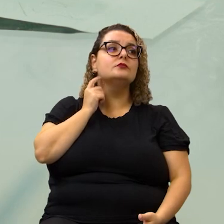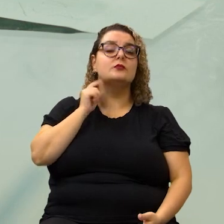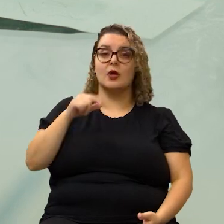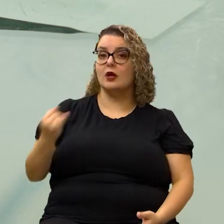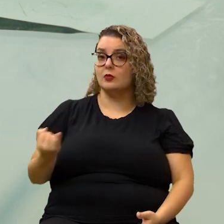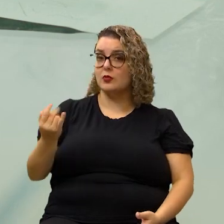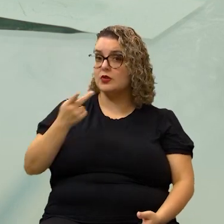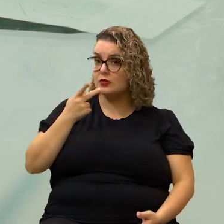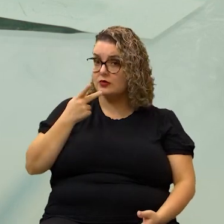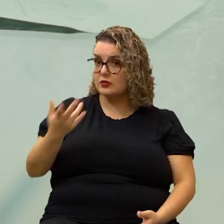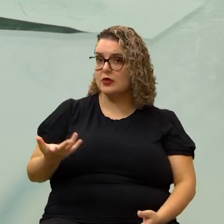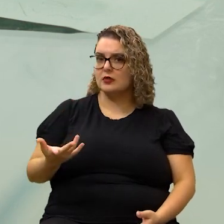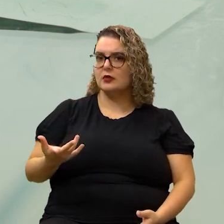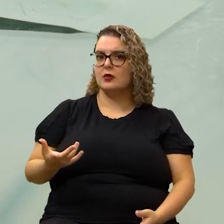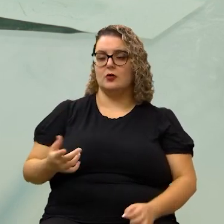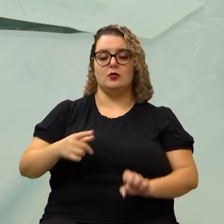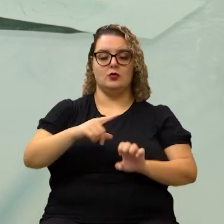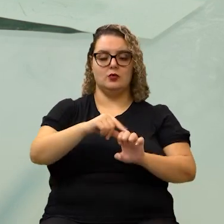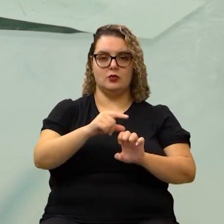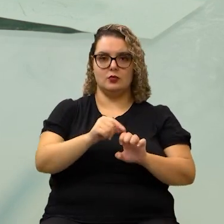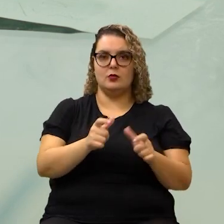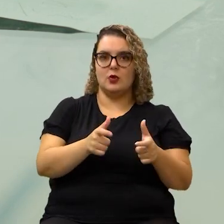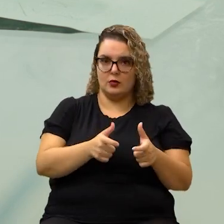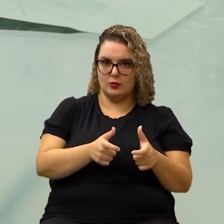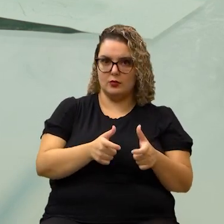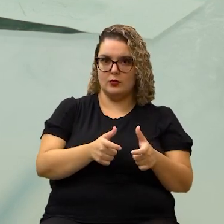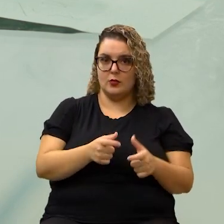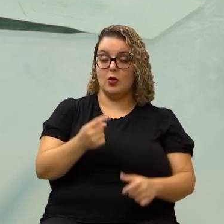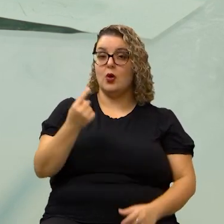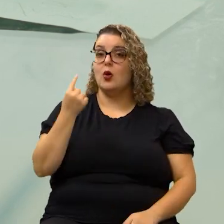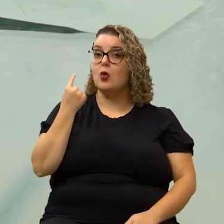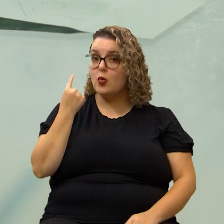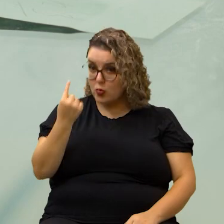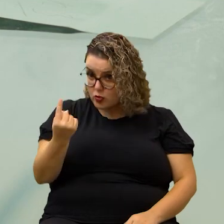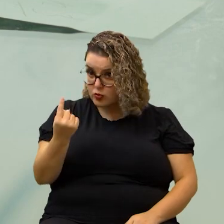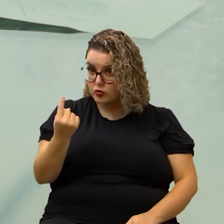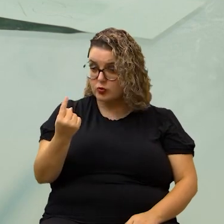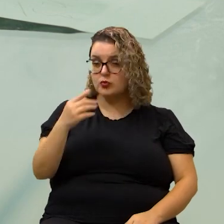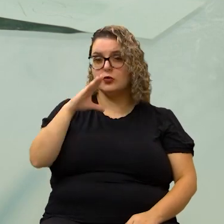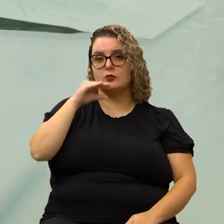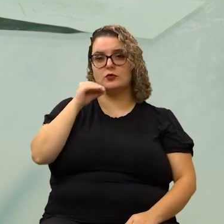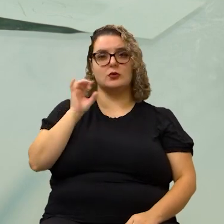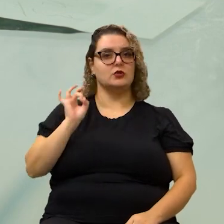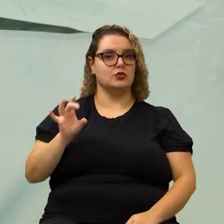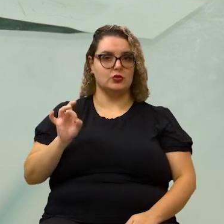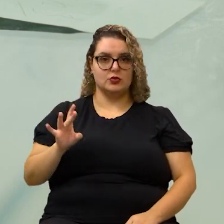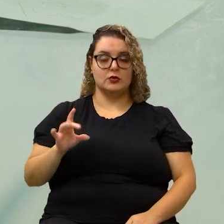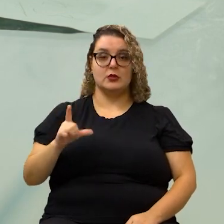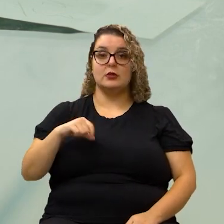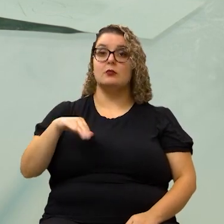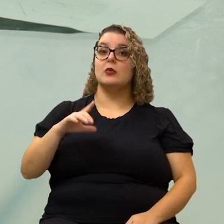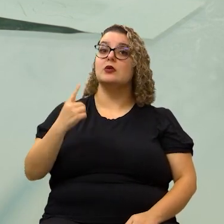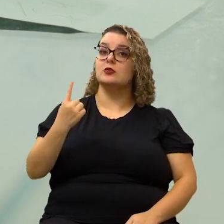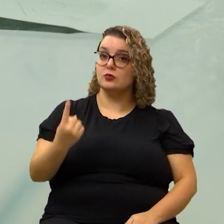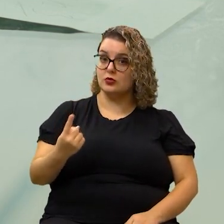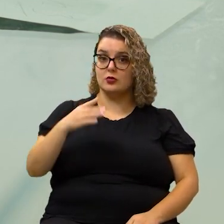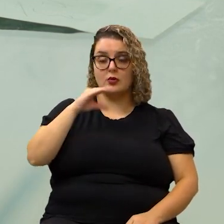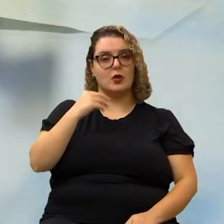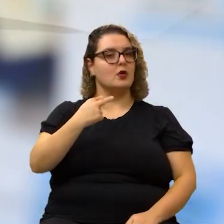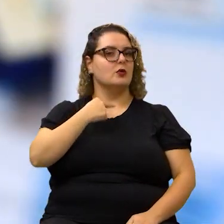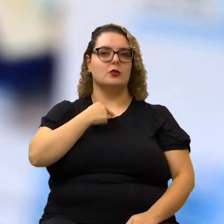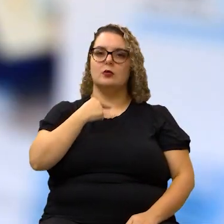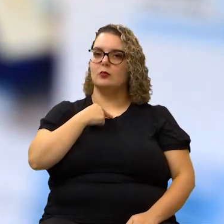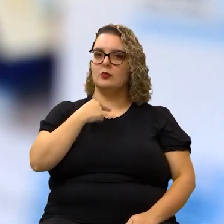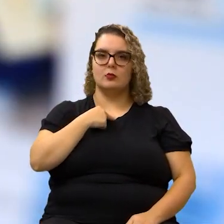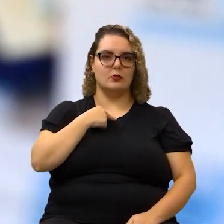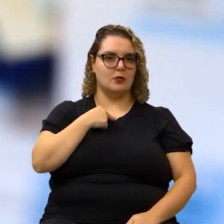O microempreendedor individual, ele pode ter no máximo um funcionário. Então, se ele for ter mais que um funcionário, ele já não